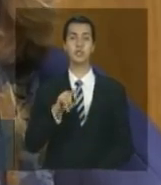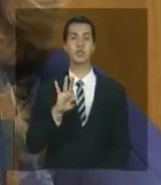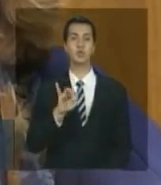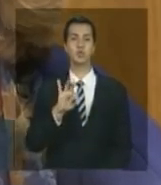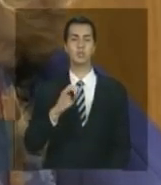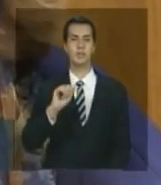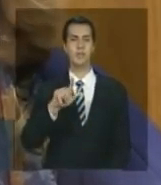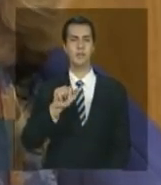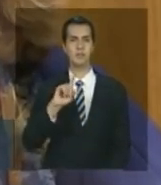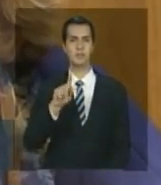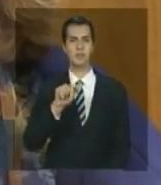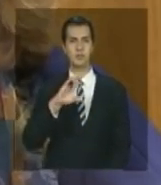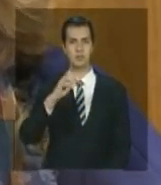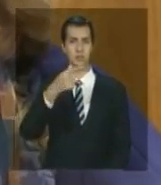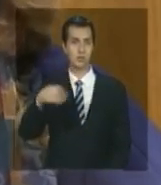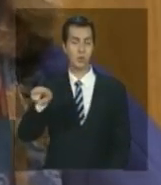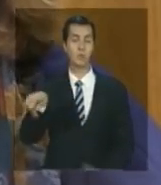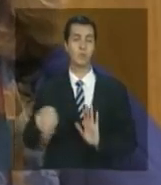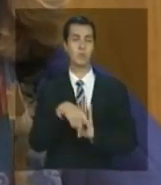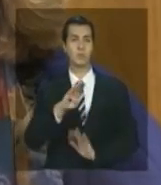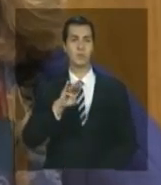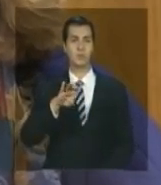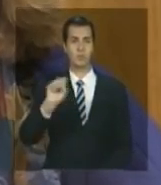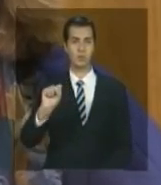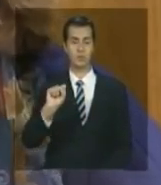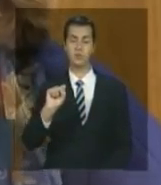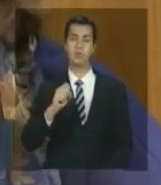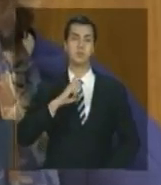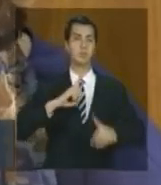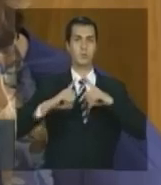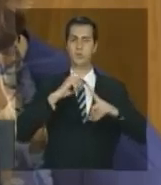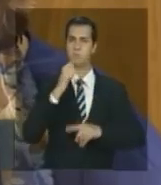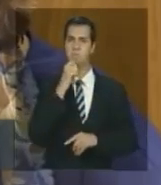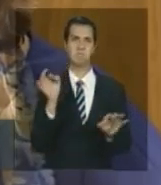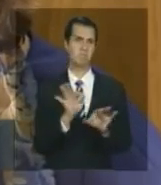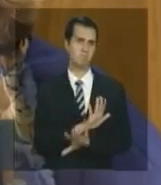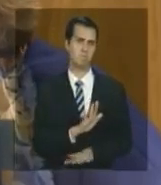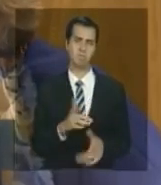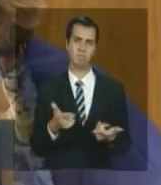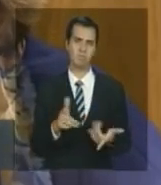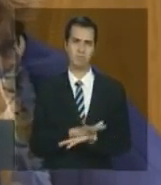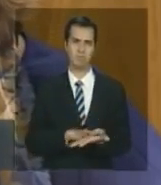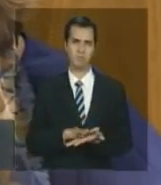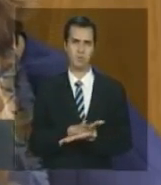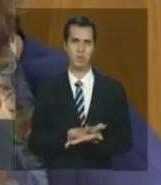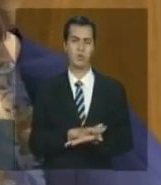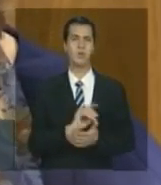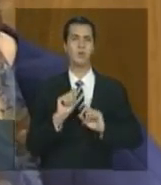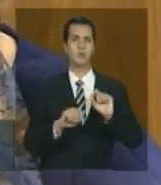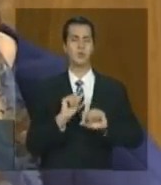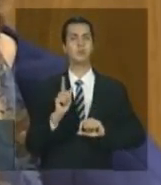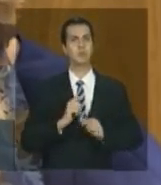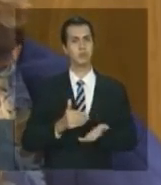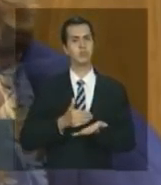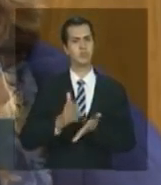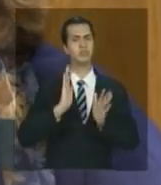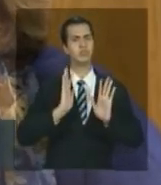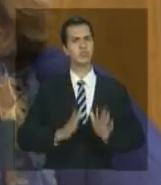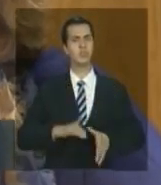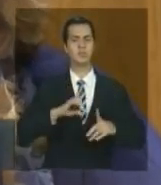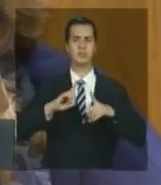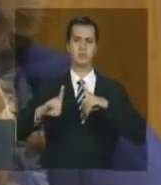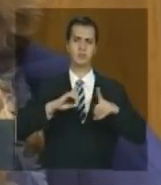não há, até o momento, nenhum debate sobre o tema. Tem funcionado bastante bem, bastante a contento.